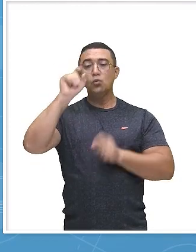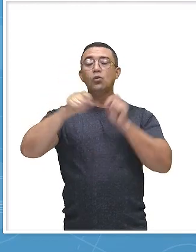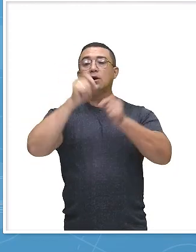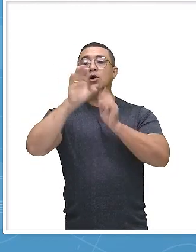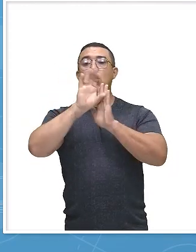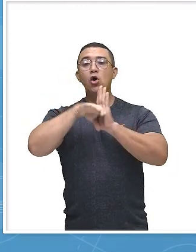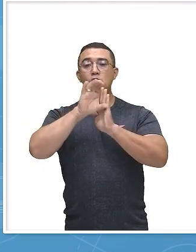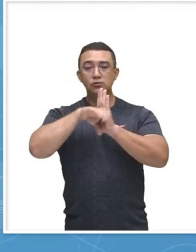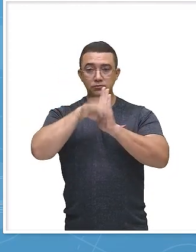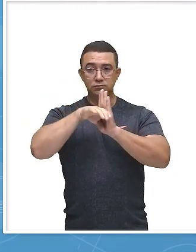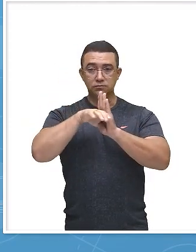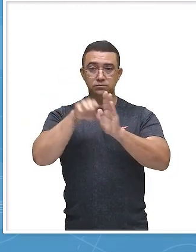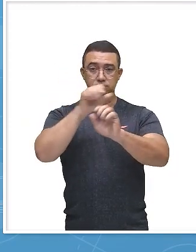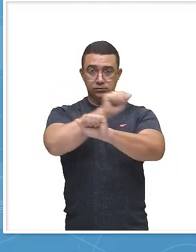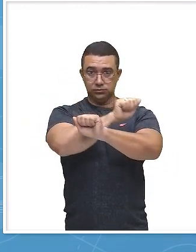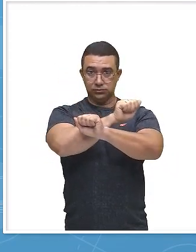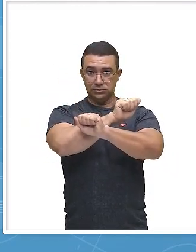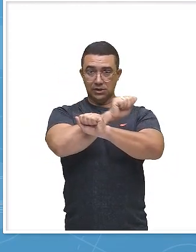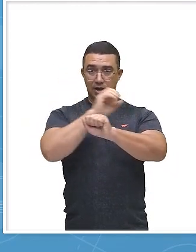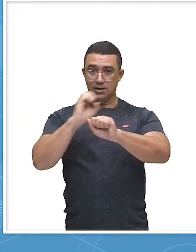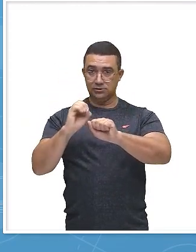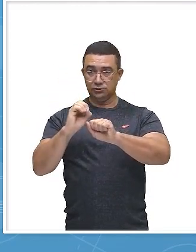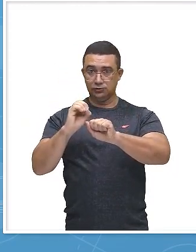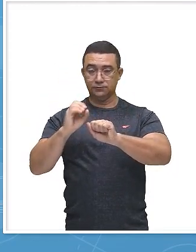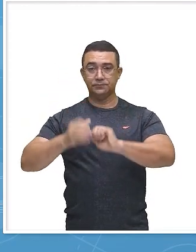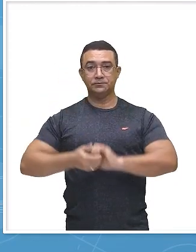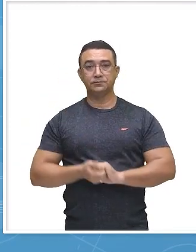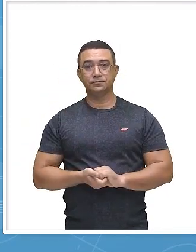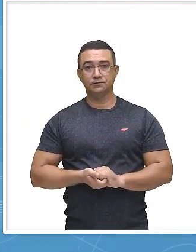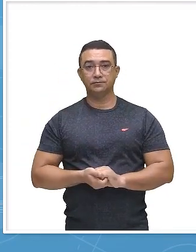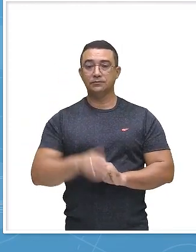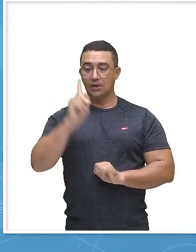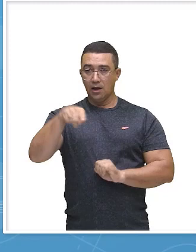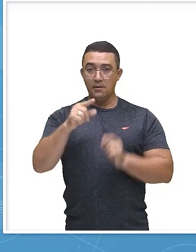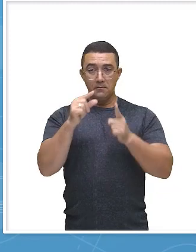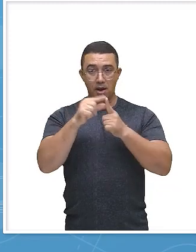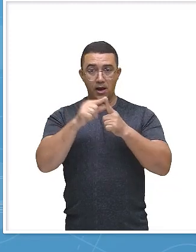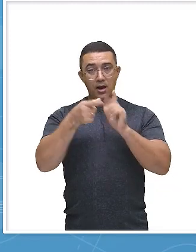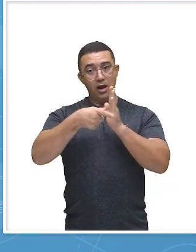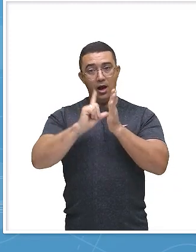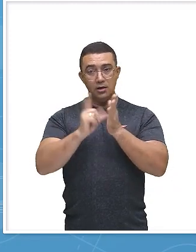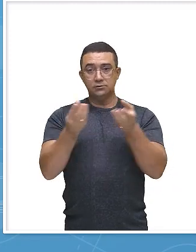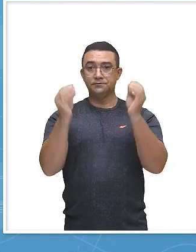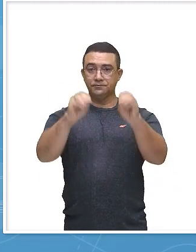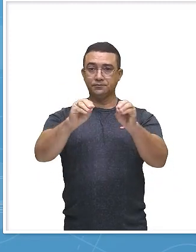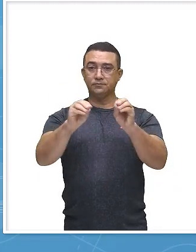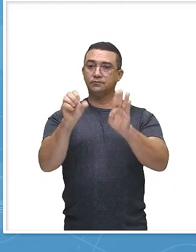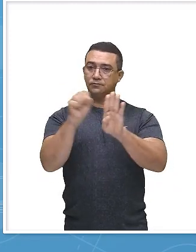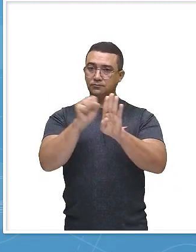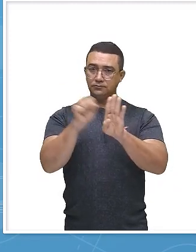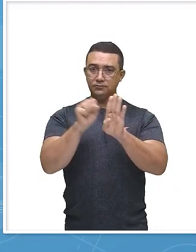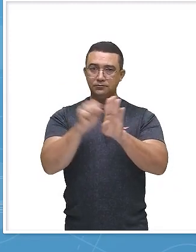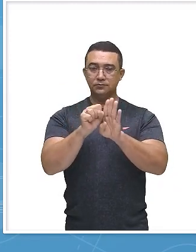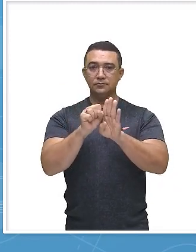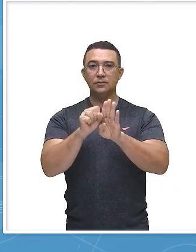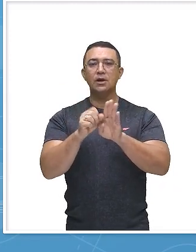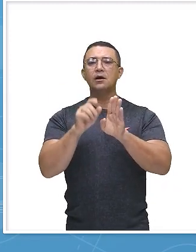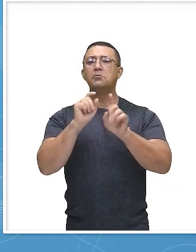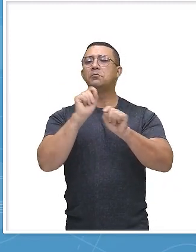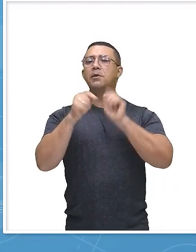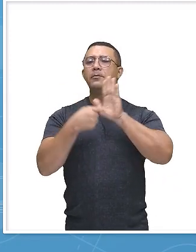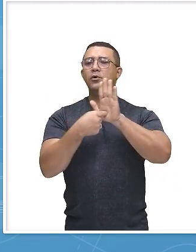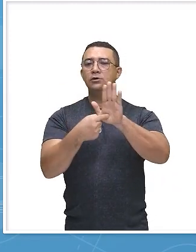artigo, conceito, que é a palavra que antecede, que vem antes do substantivo, para particularizar